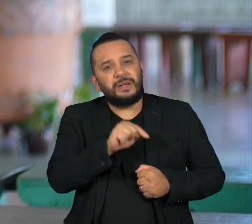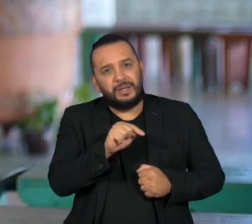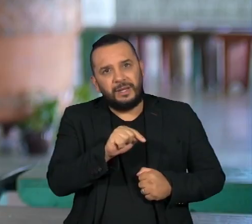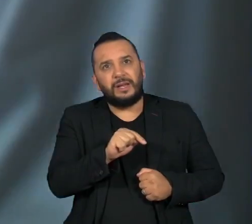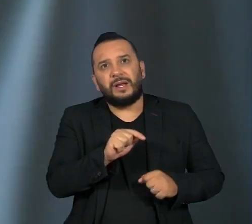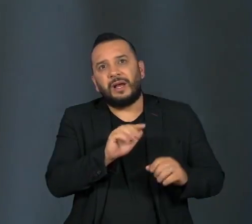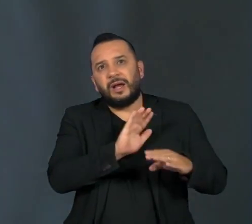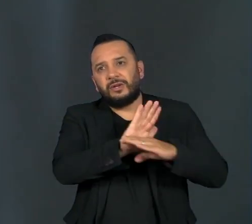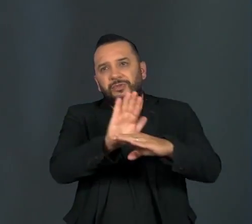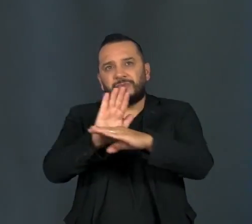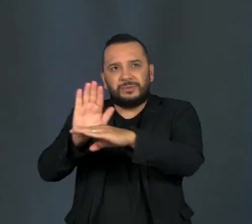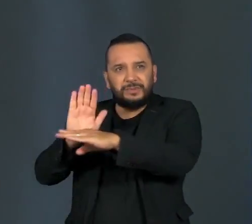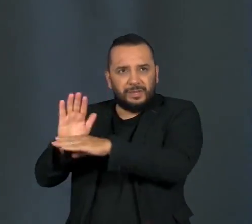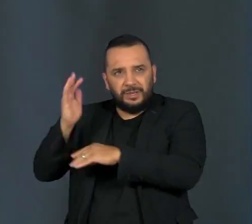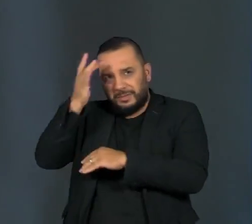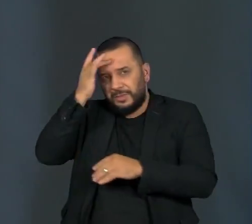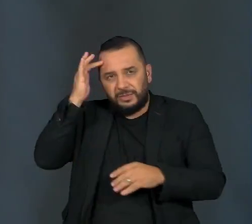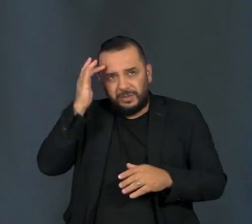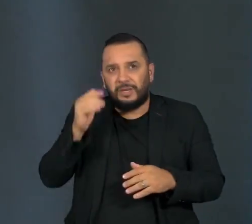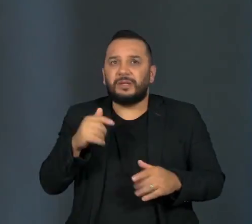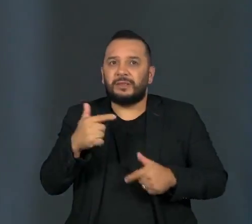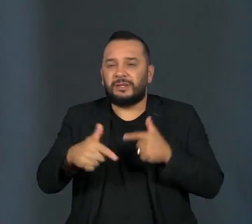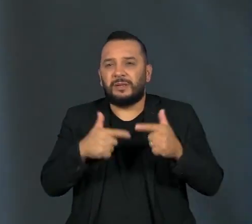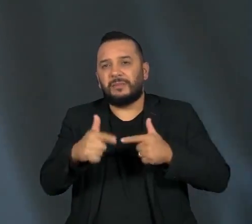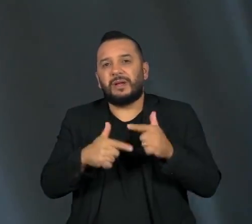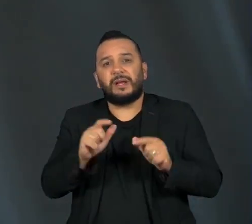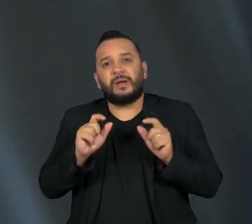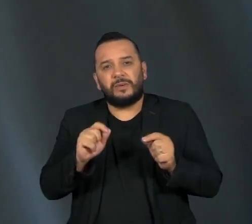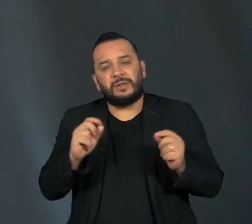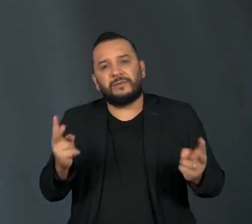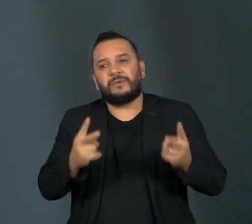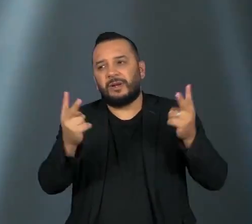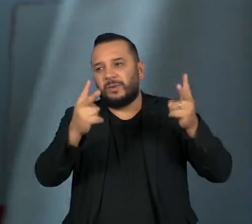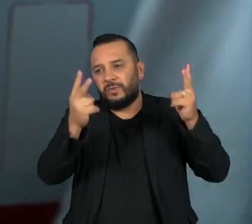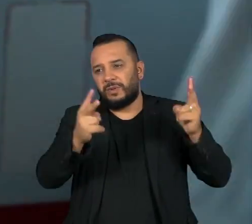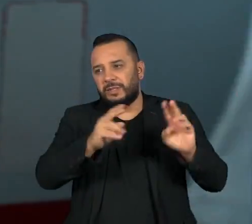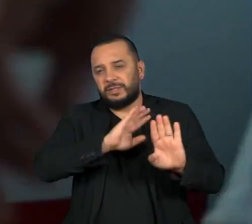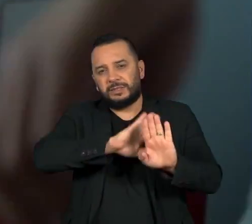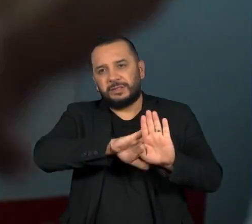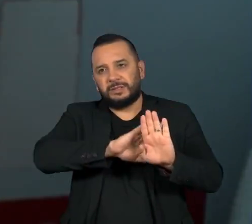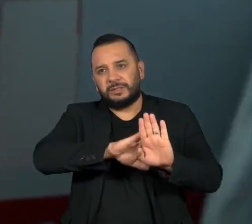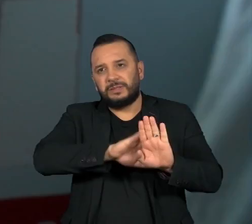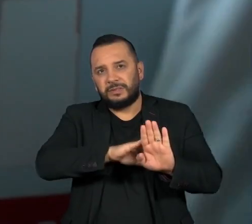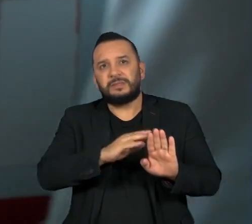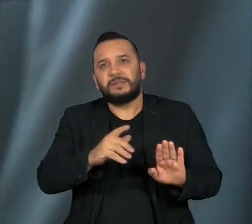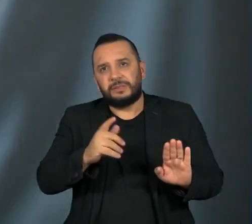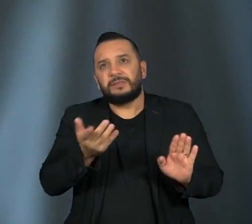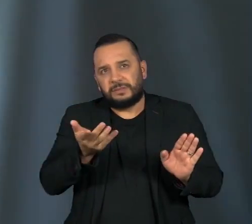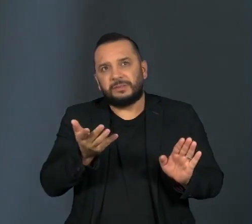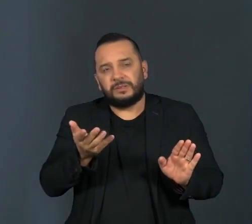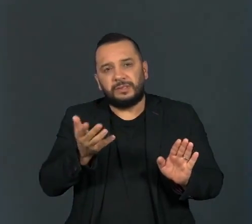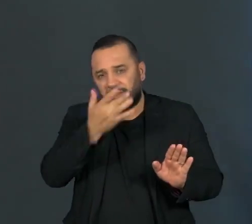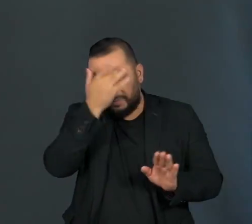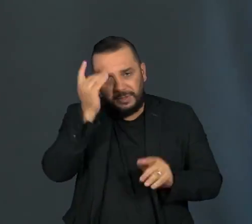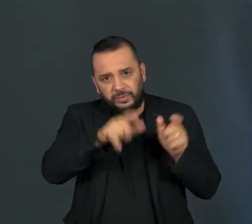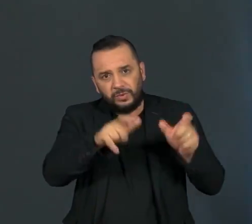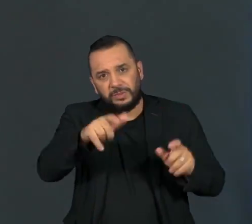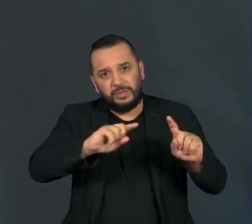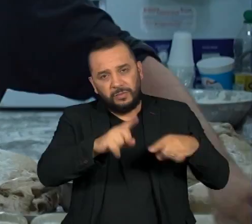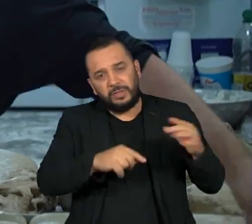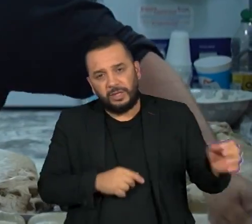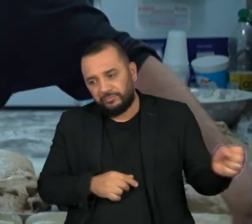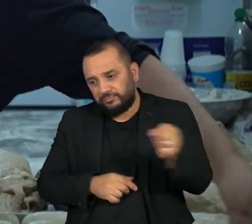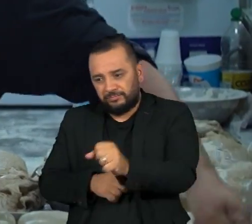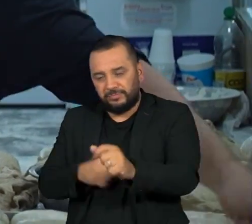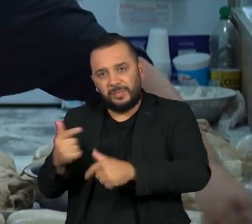isso, fosse trabalhar outros valores com as pessoas e para depois elas serem inseridas no mercado de